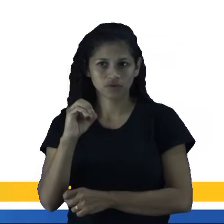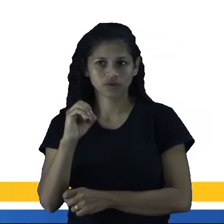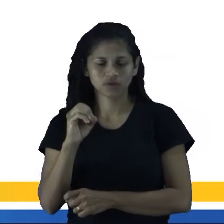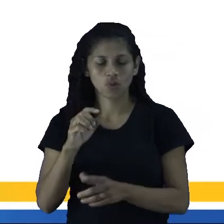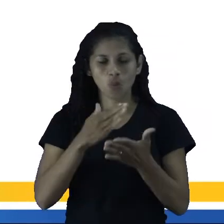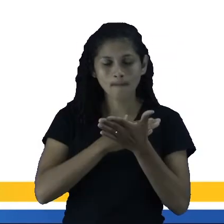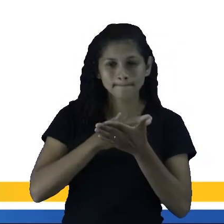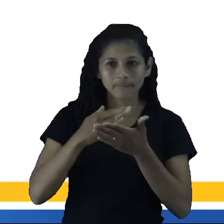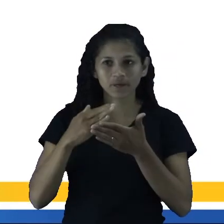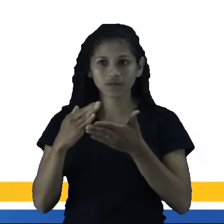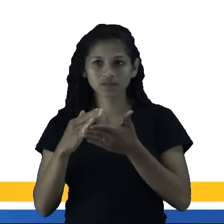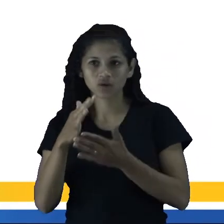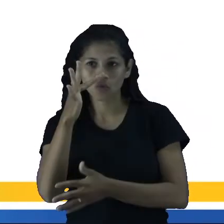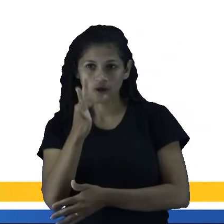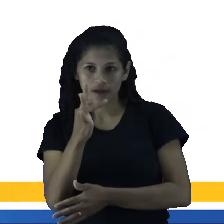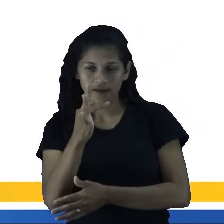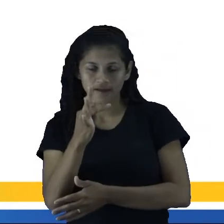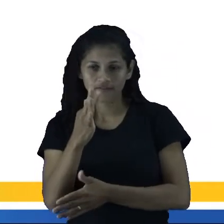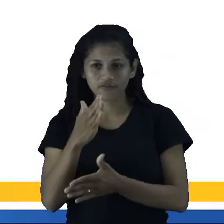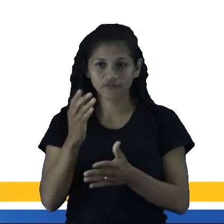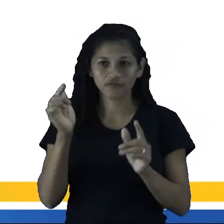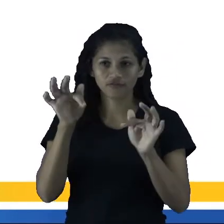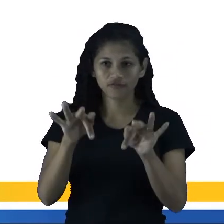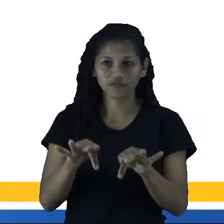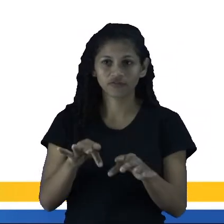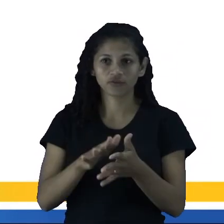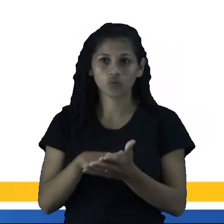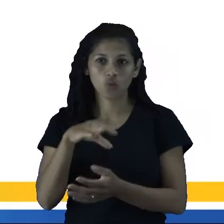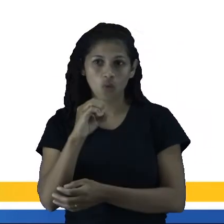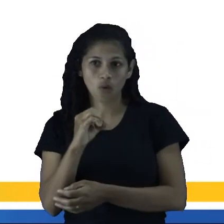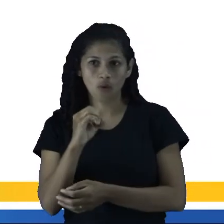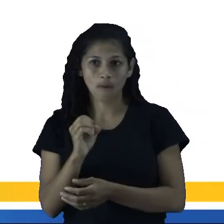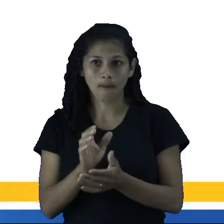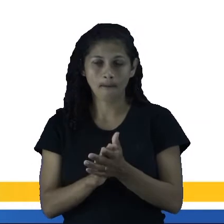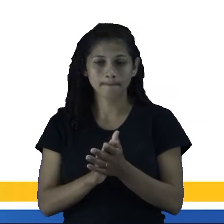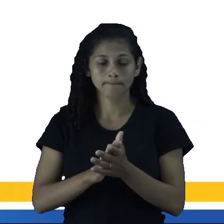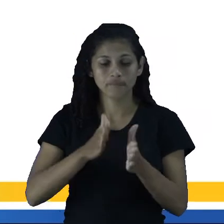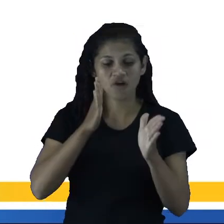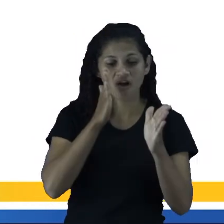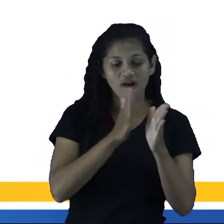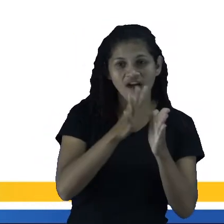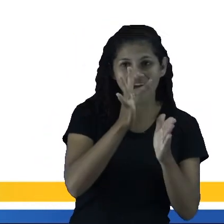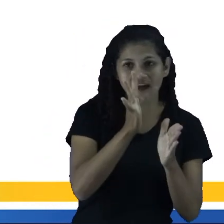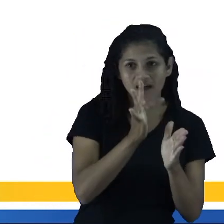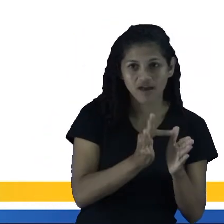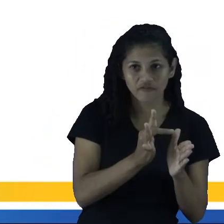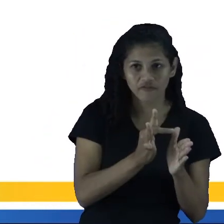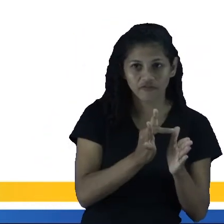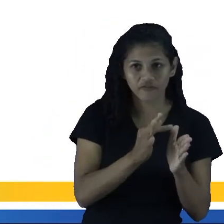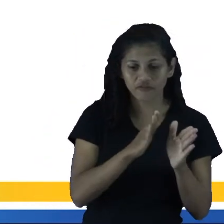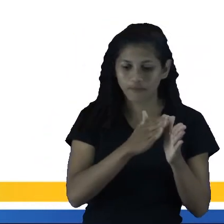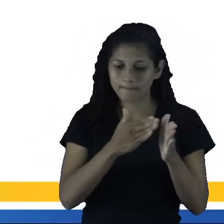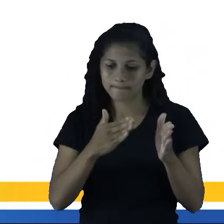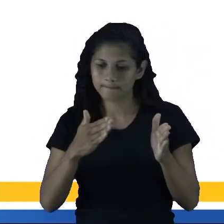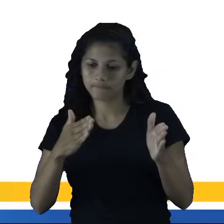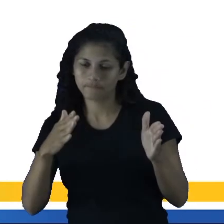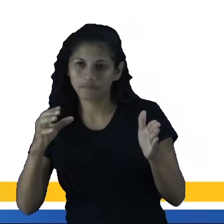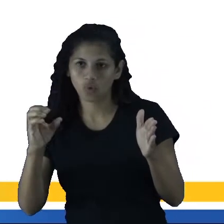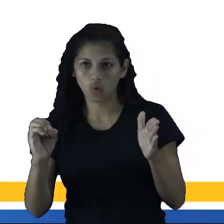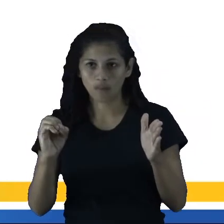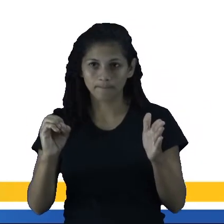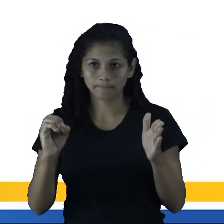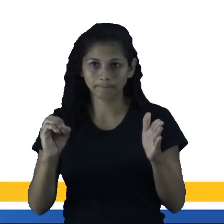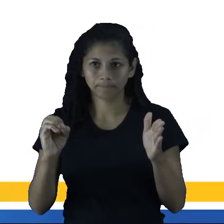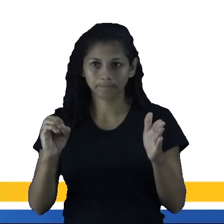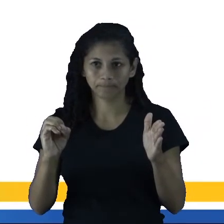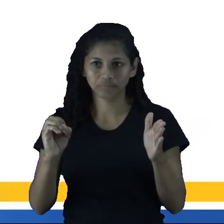O. Fixa o F e fixa o O. De 6 letras, 2 estão fixas, sobram 4. Ó. Essas